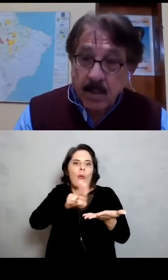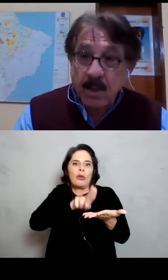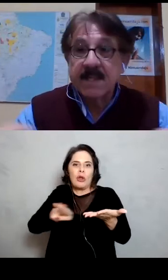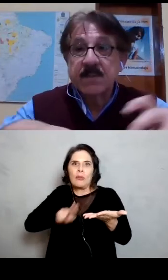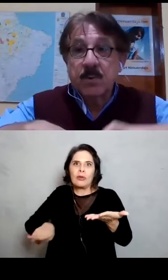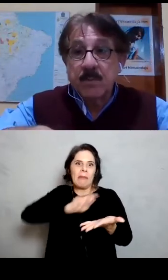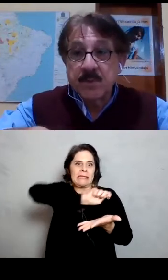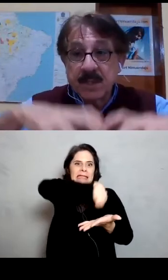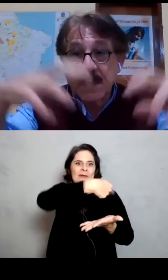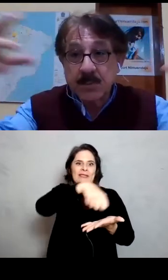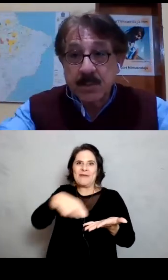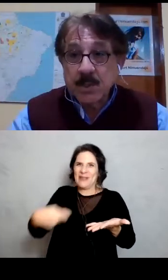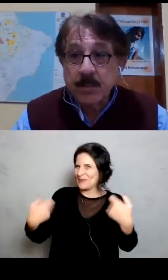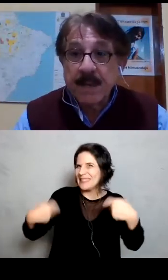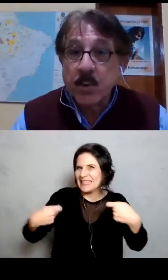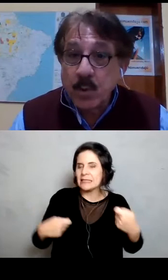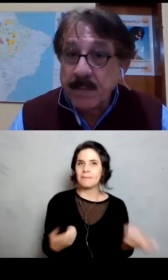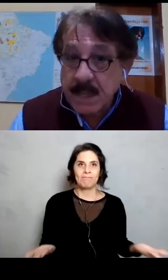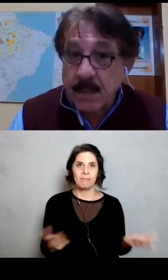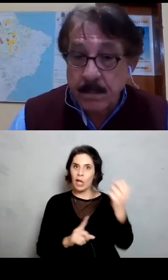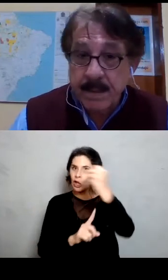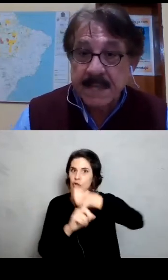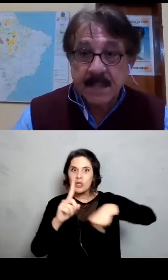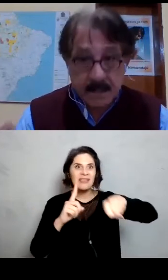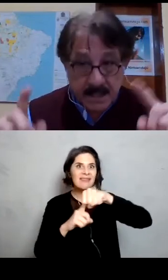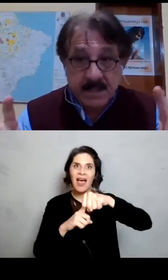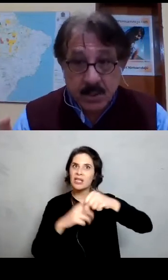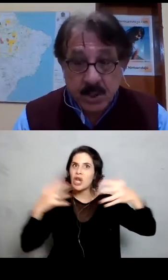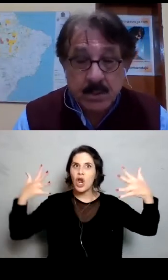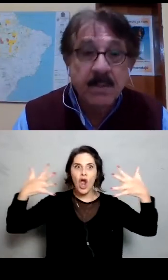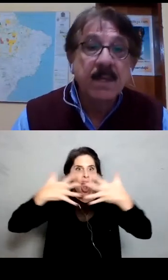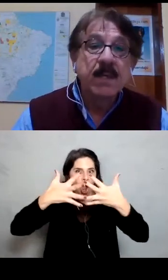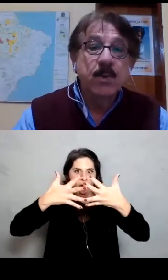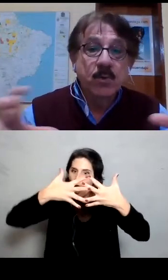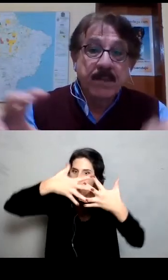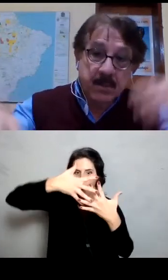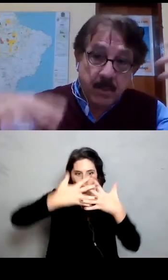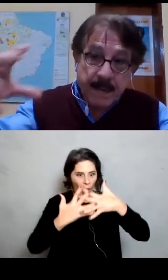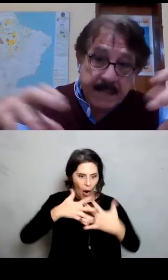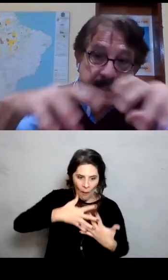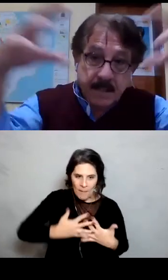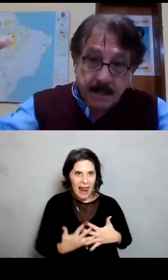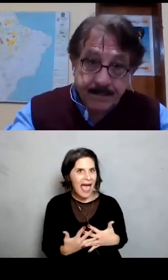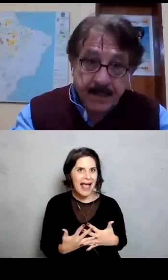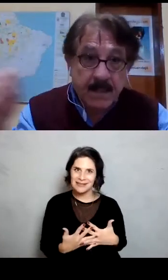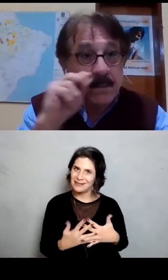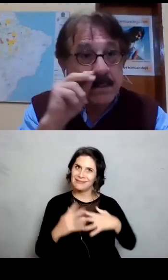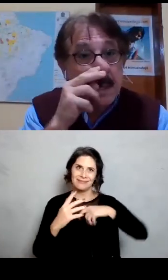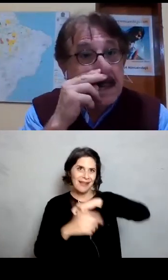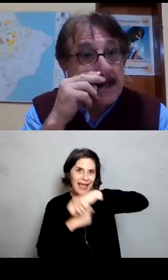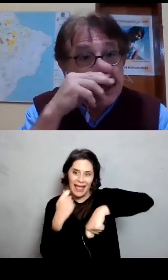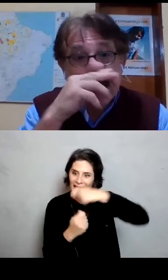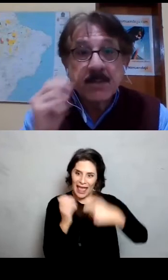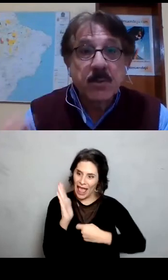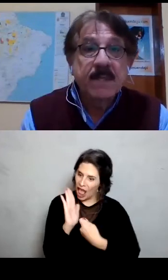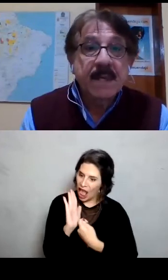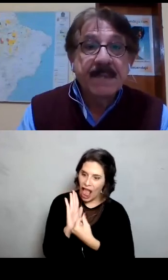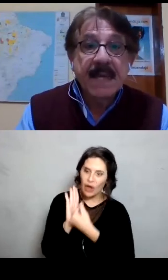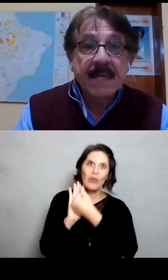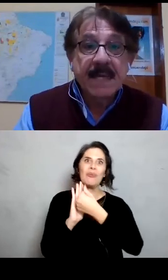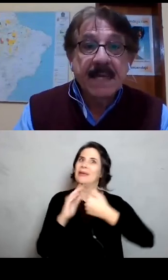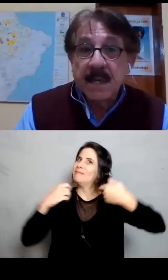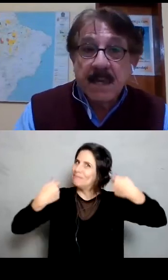como a nossa, que são sociedades de uma economia complexa, nesse sentido, economias complexas, né? São sociedades